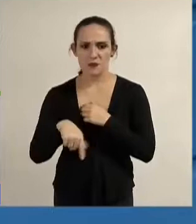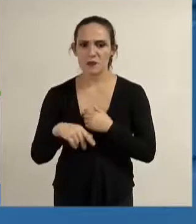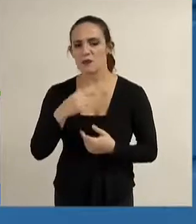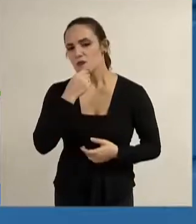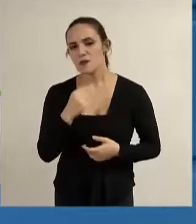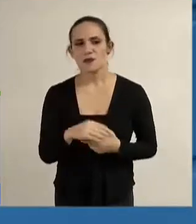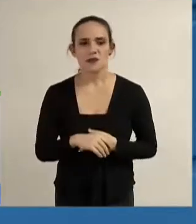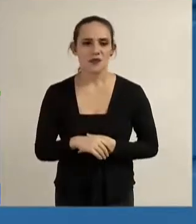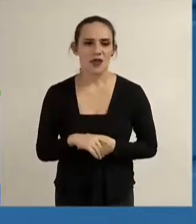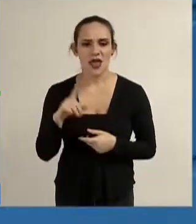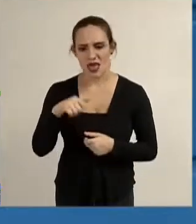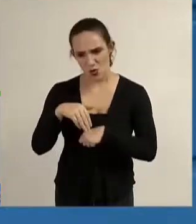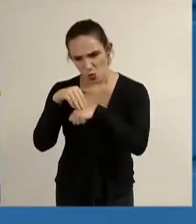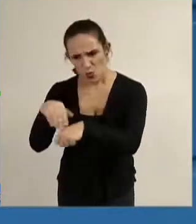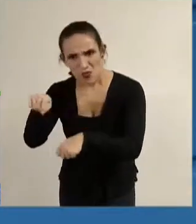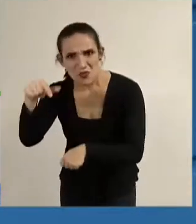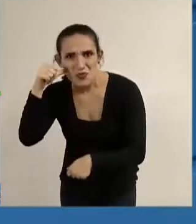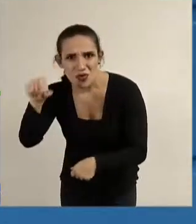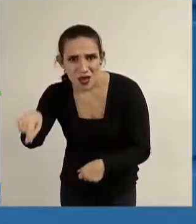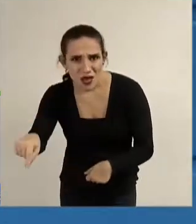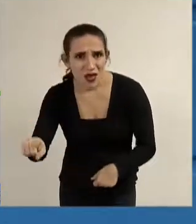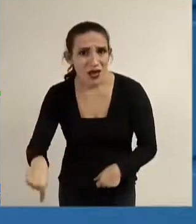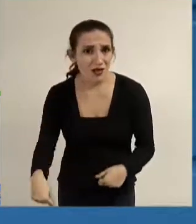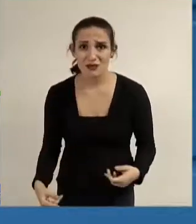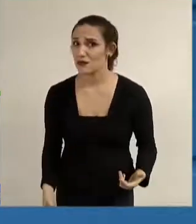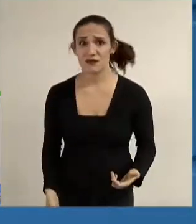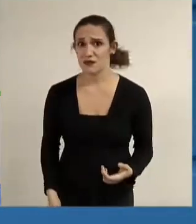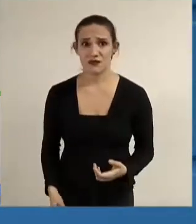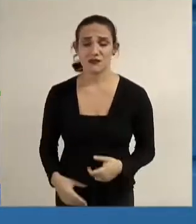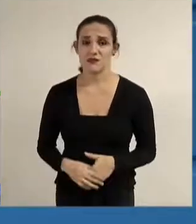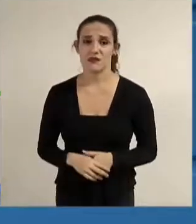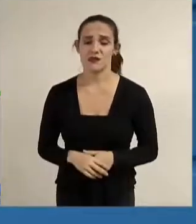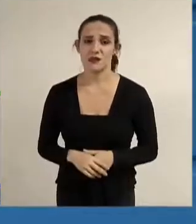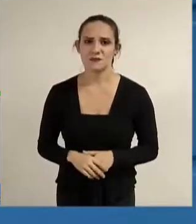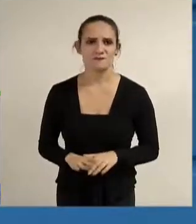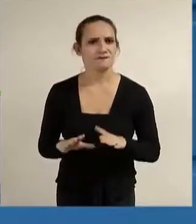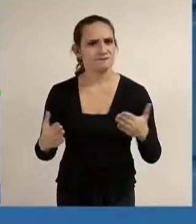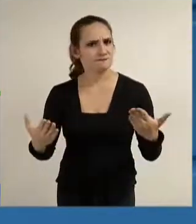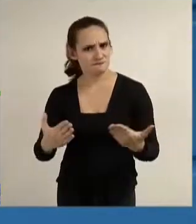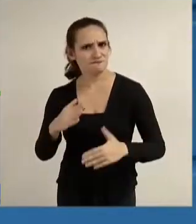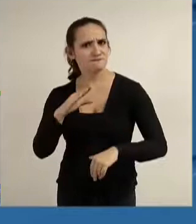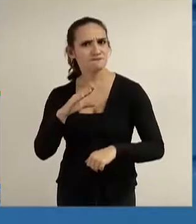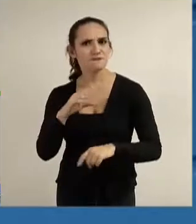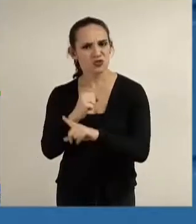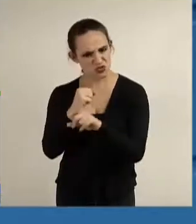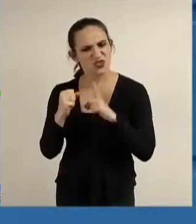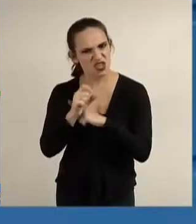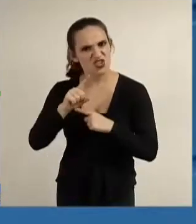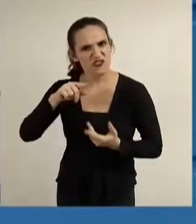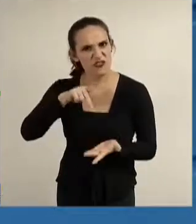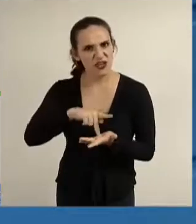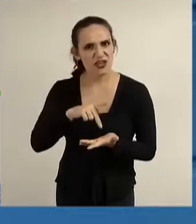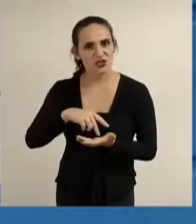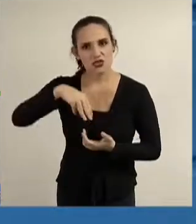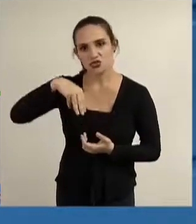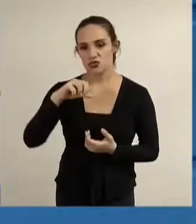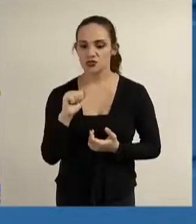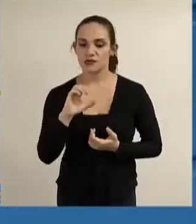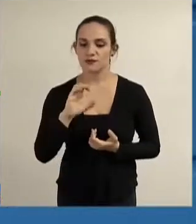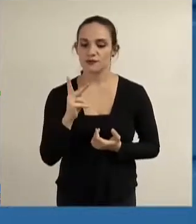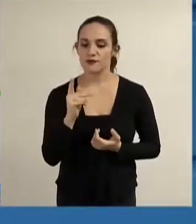covarde, ela seja culpada por isso. Nós vivemos numa sociedade machista,